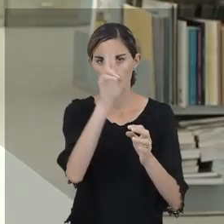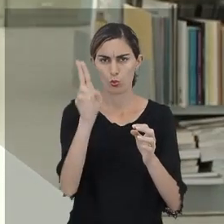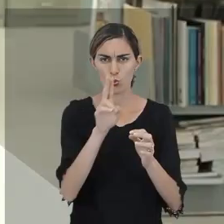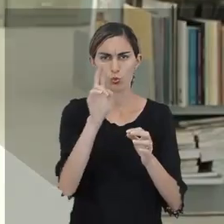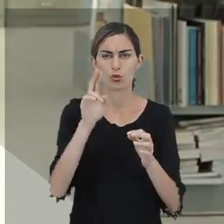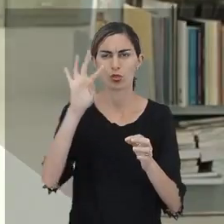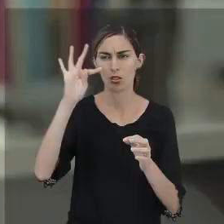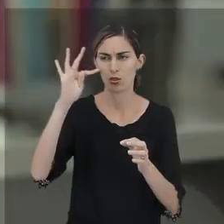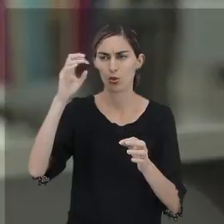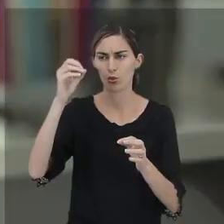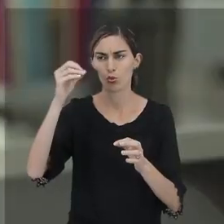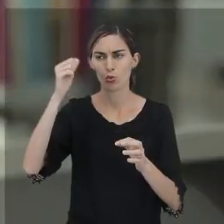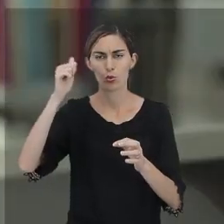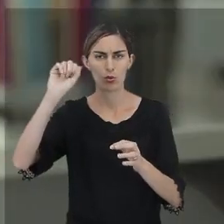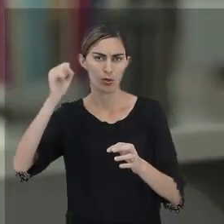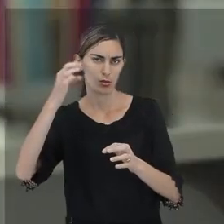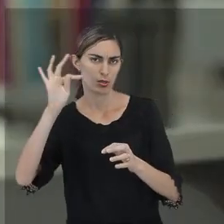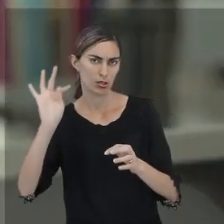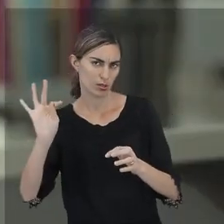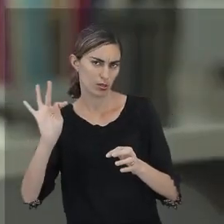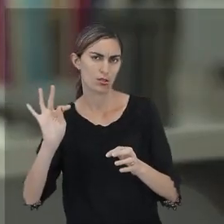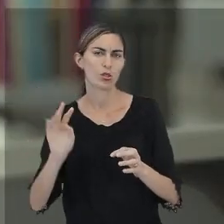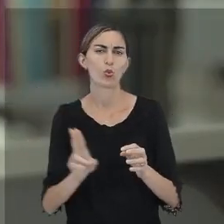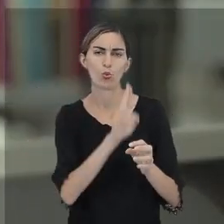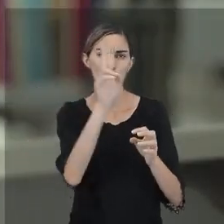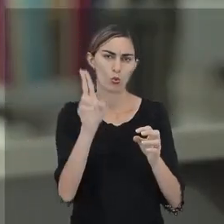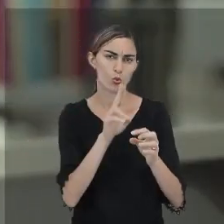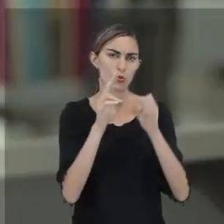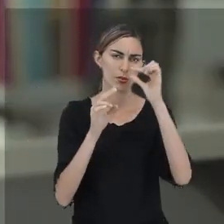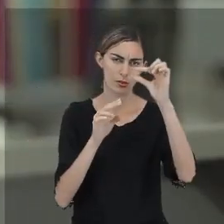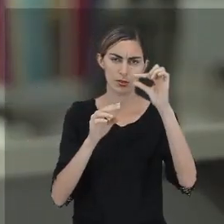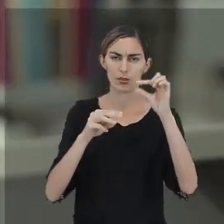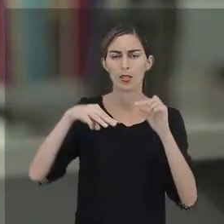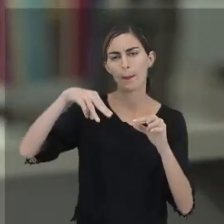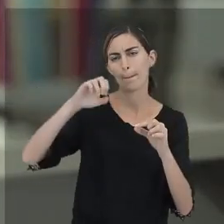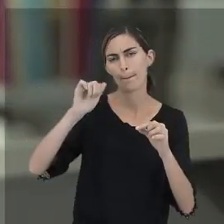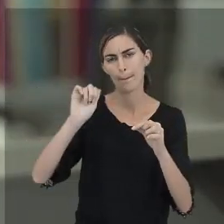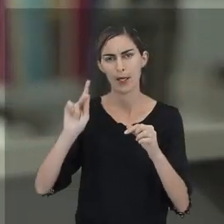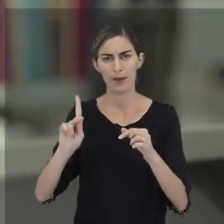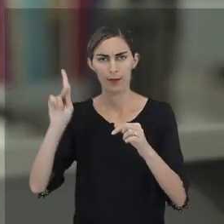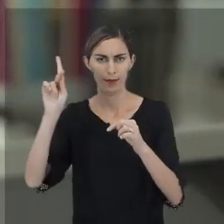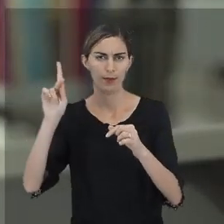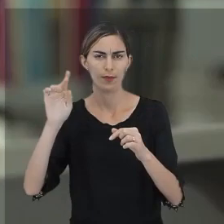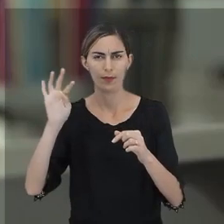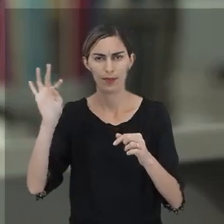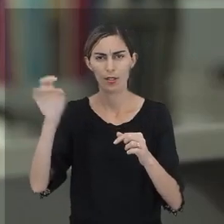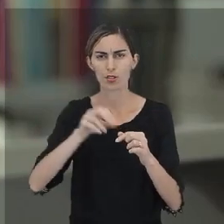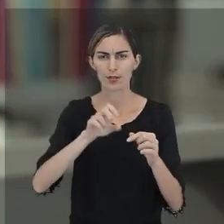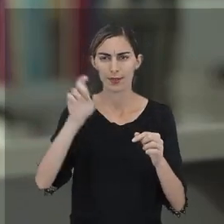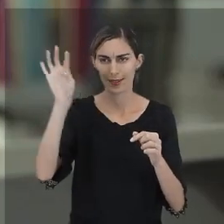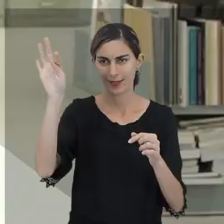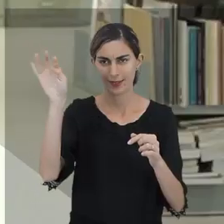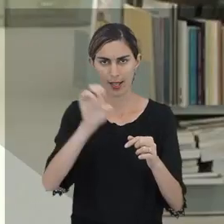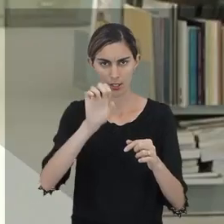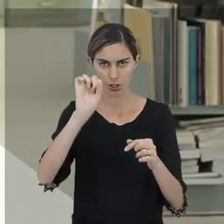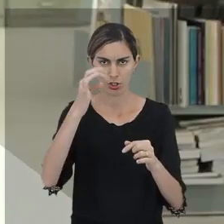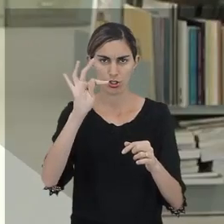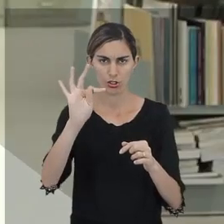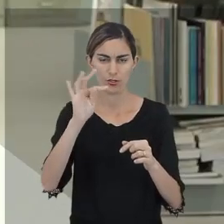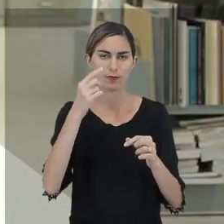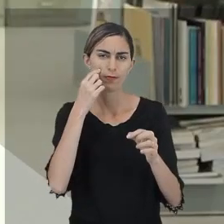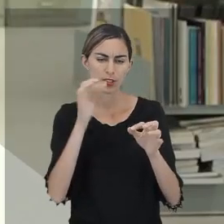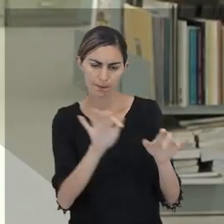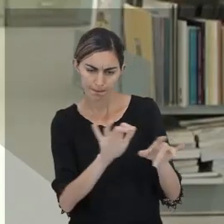classe tostões e faz uso dessa função chamada make text que você vai digitar sua mensagem